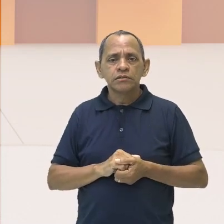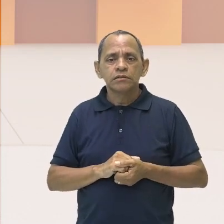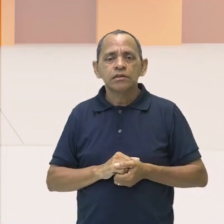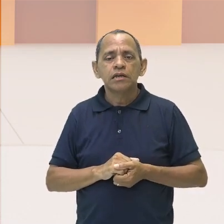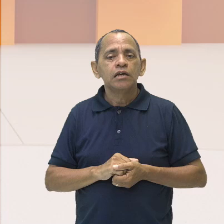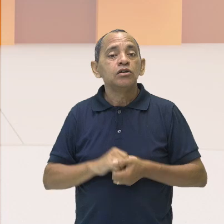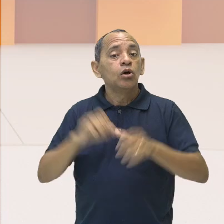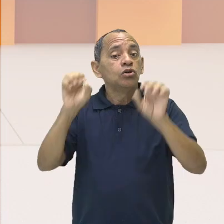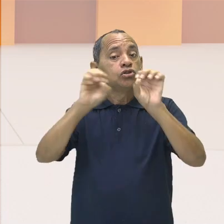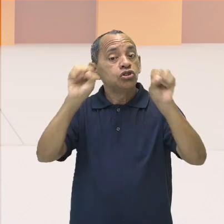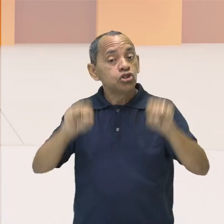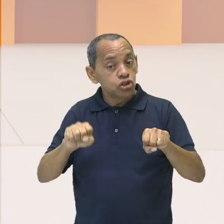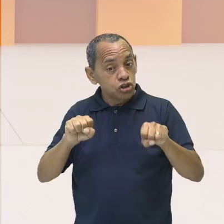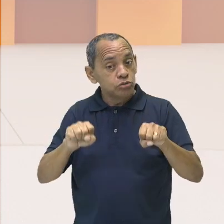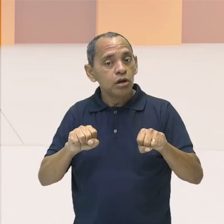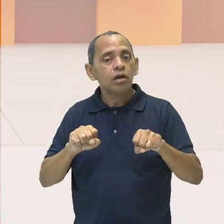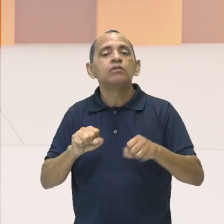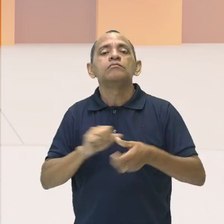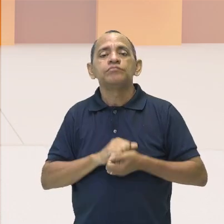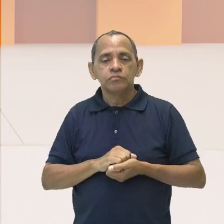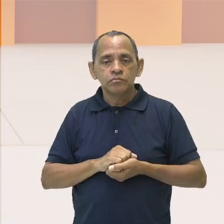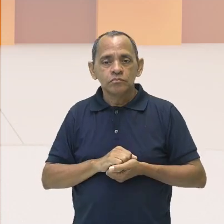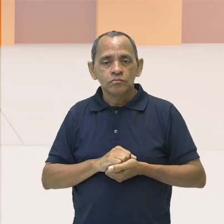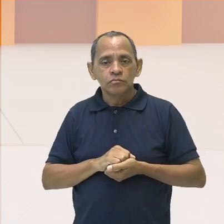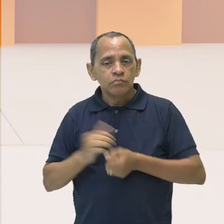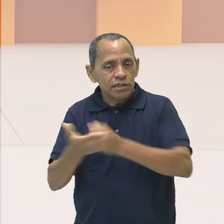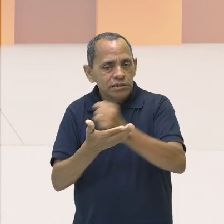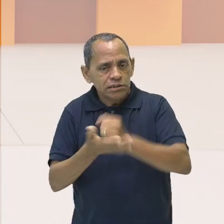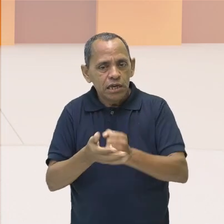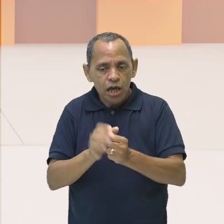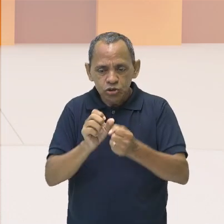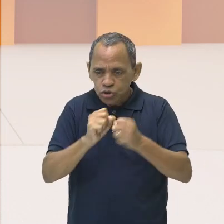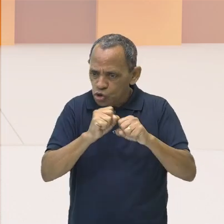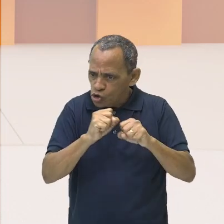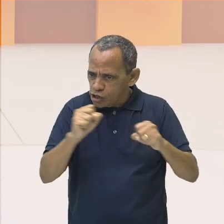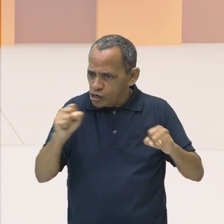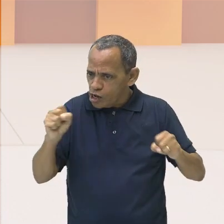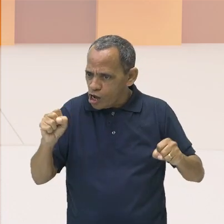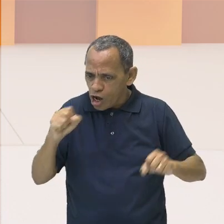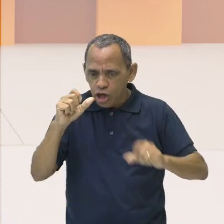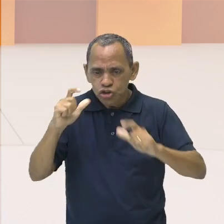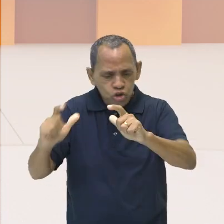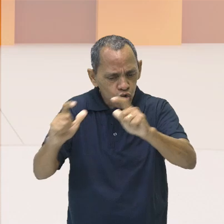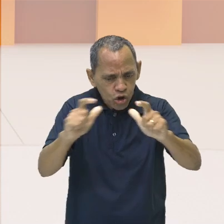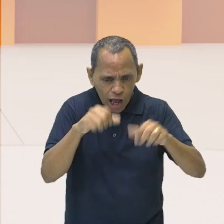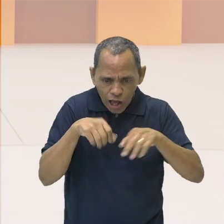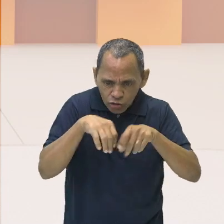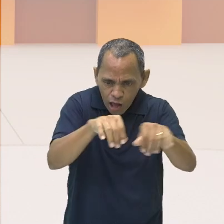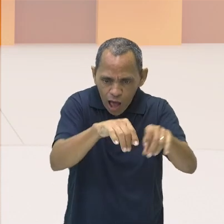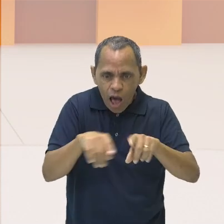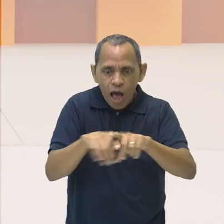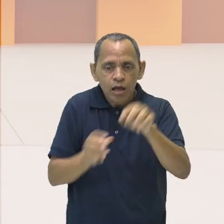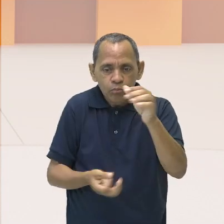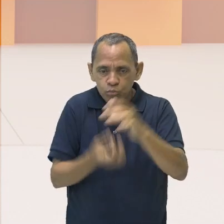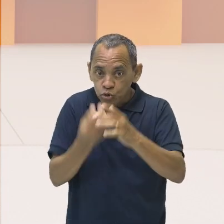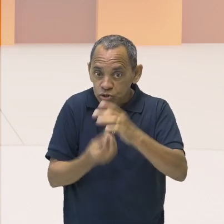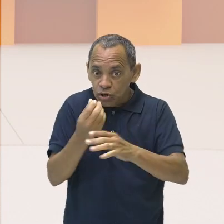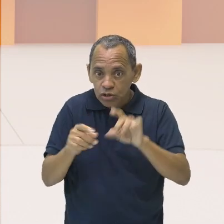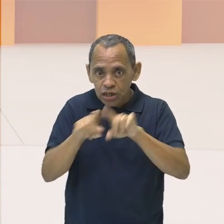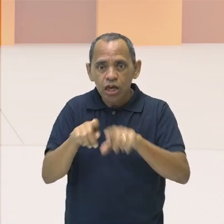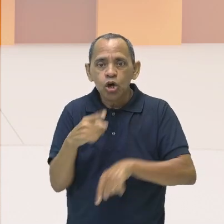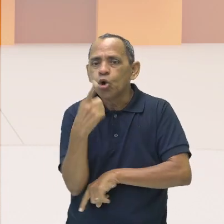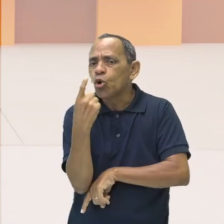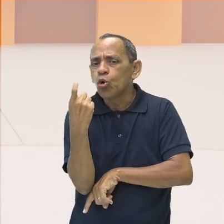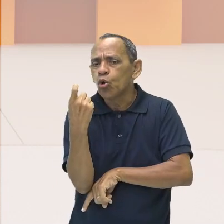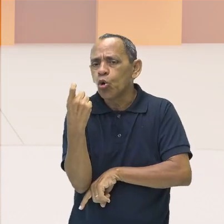que se baseia no latifúndio, ou seja, grandes propriedades rurais, na produção de um único produto agrícola, que